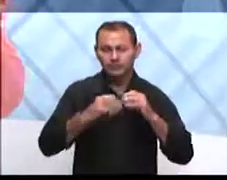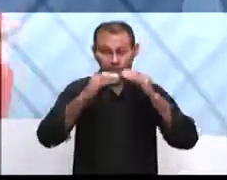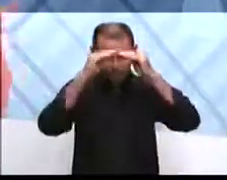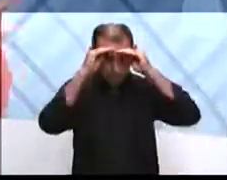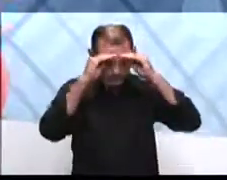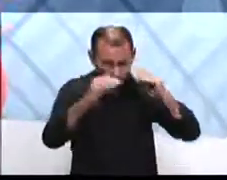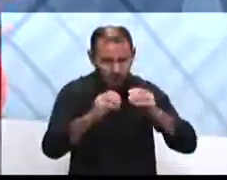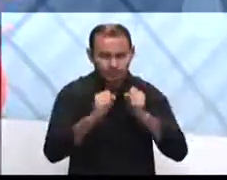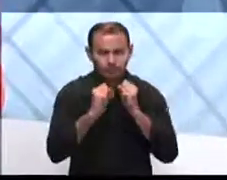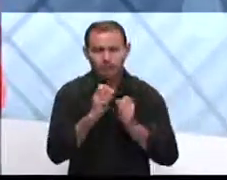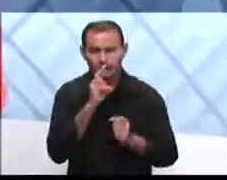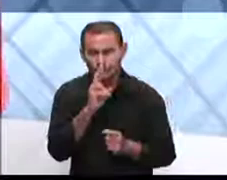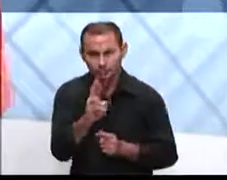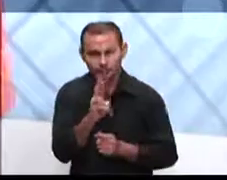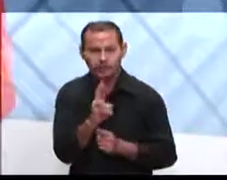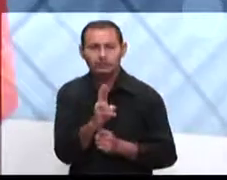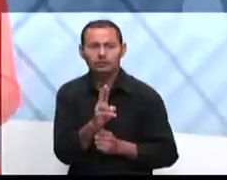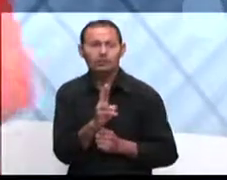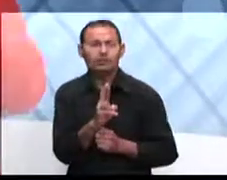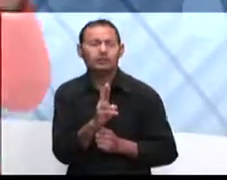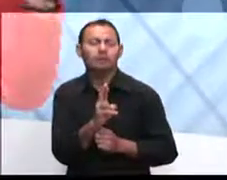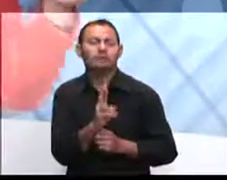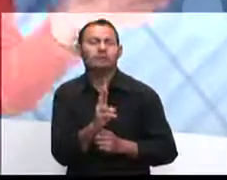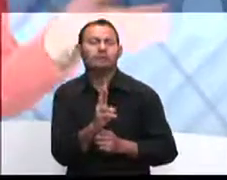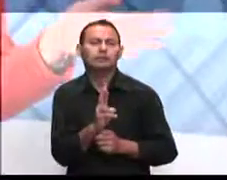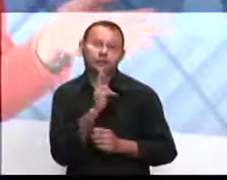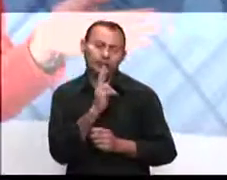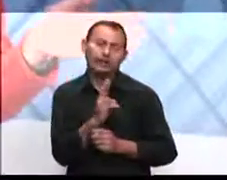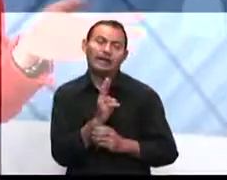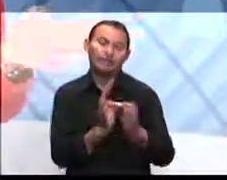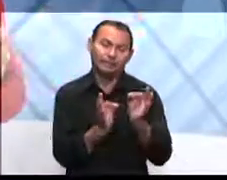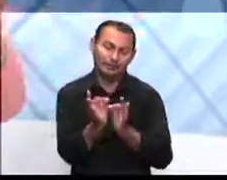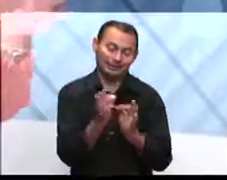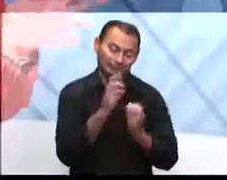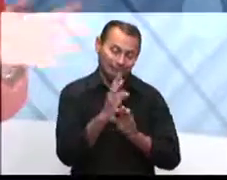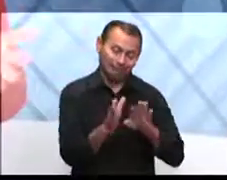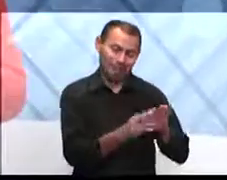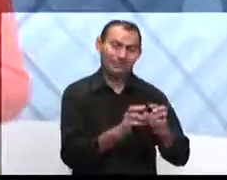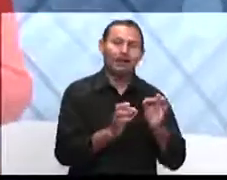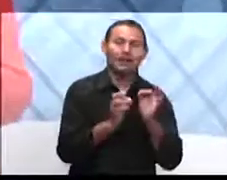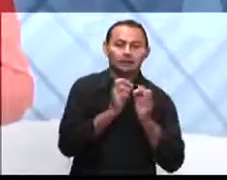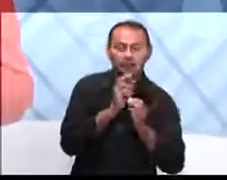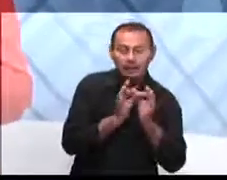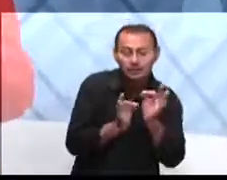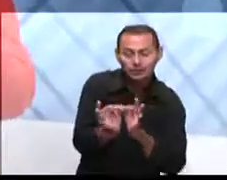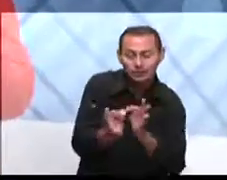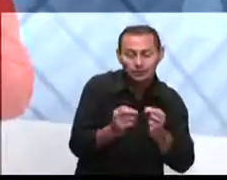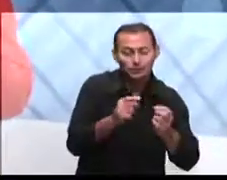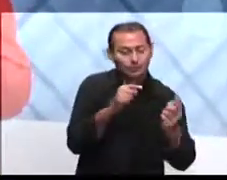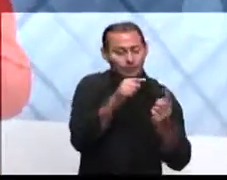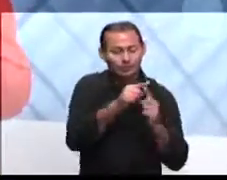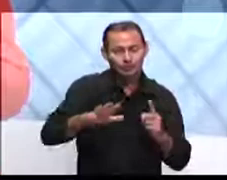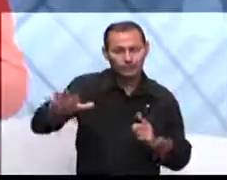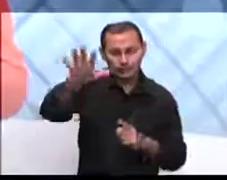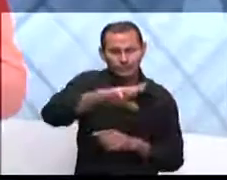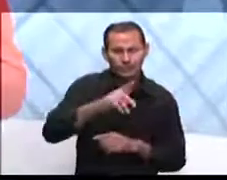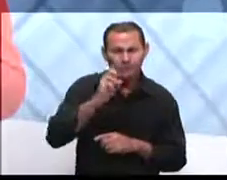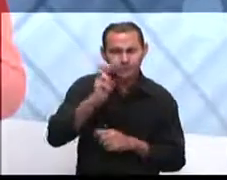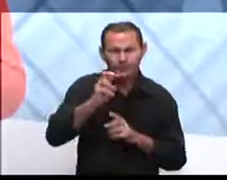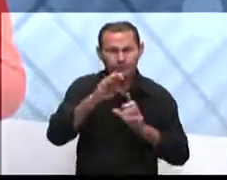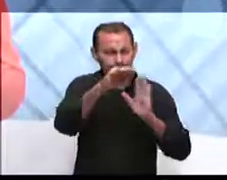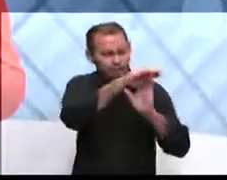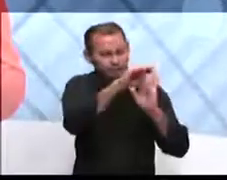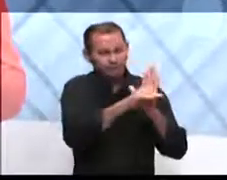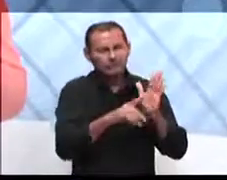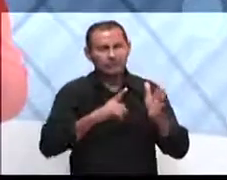para poder resolver o meu objetivo geral. Mas lembre que bem no início ali da nossa atividade ali, existiam várias